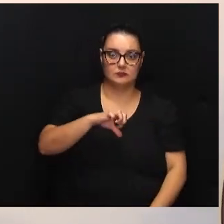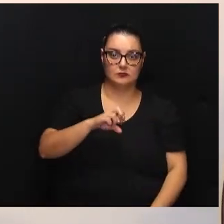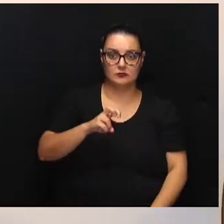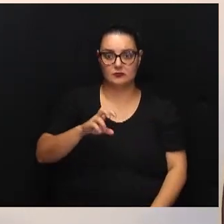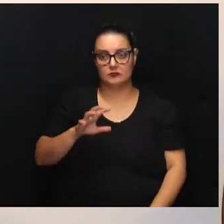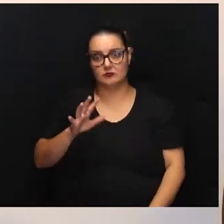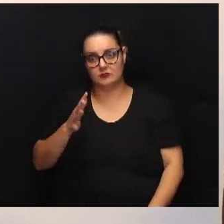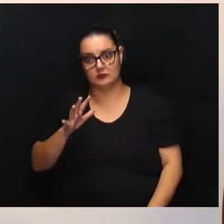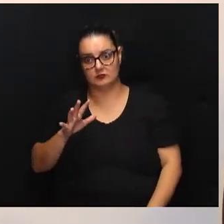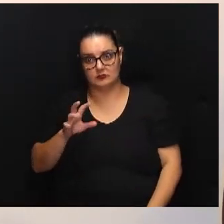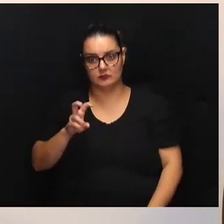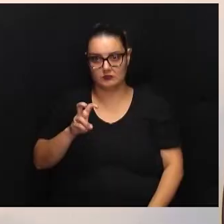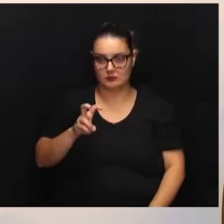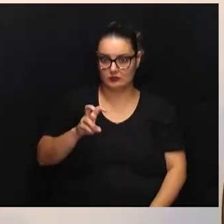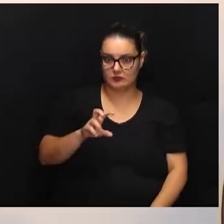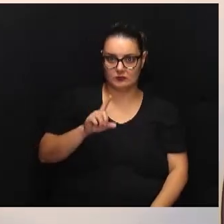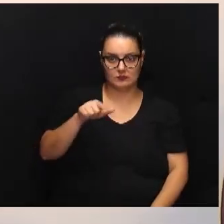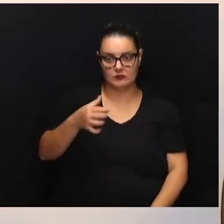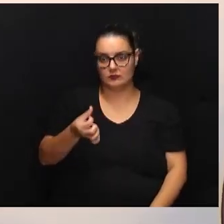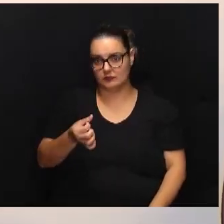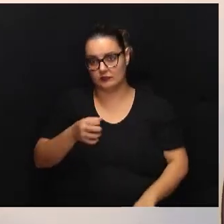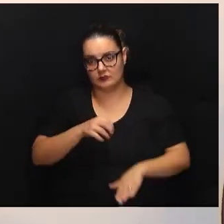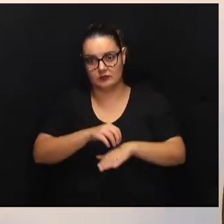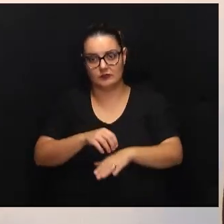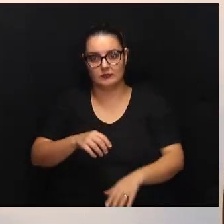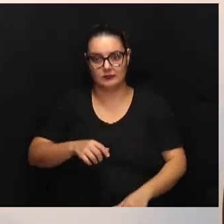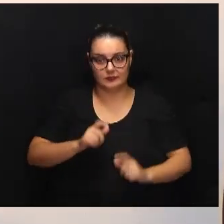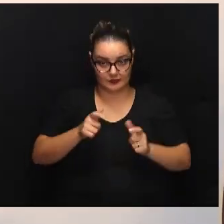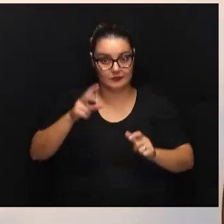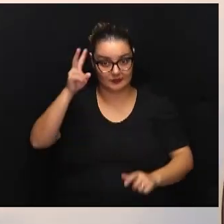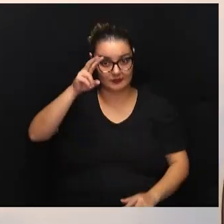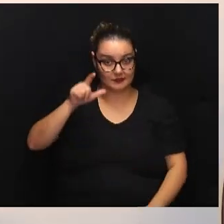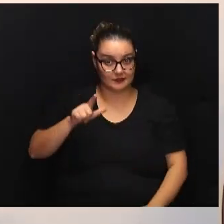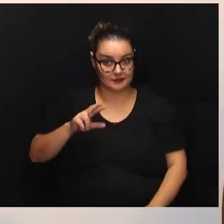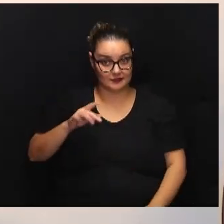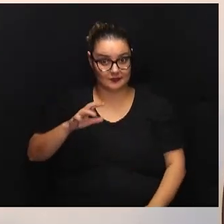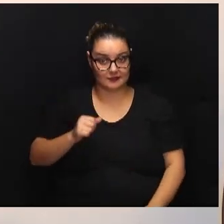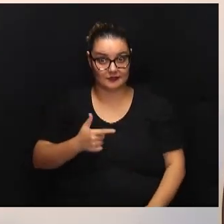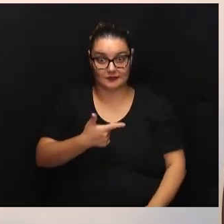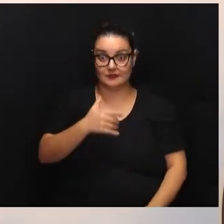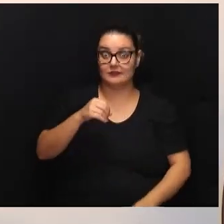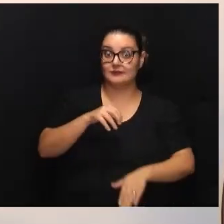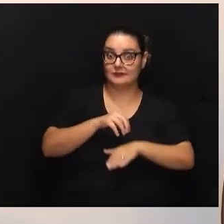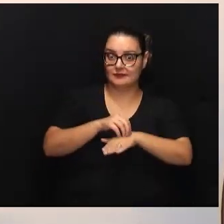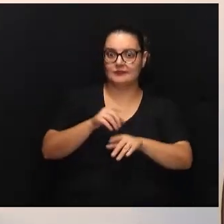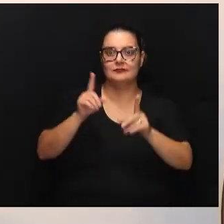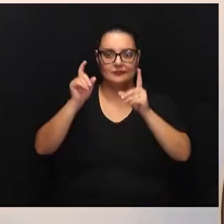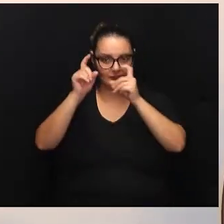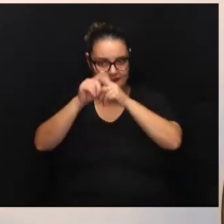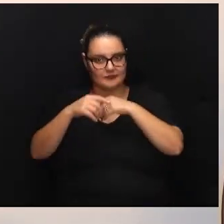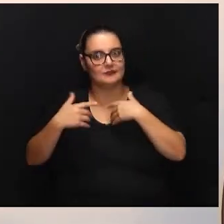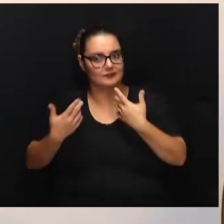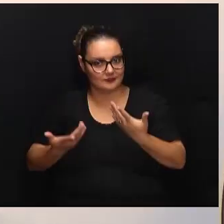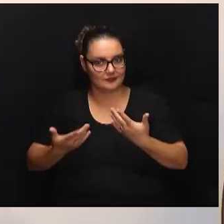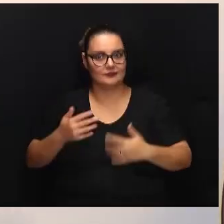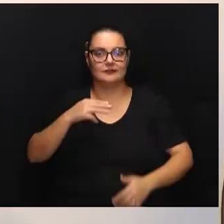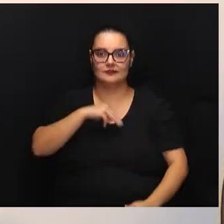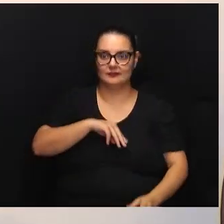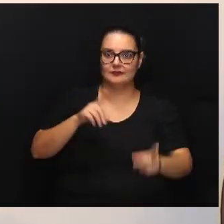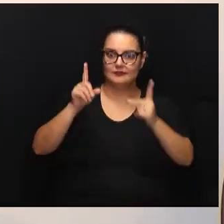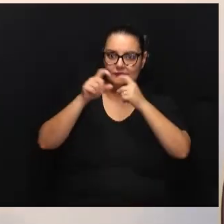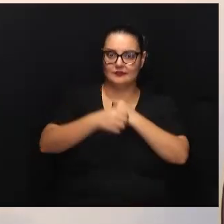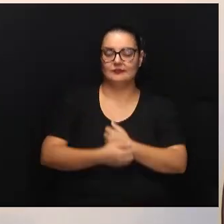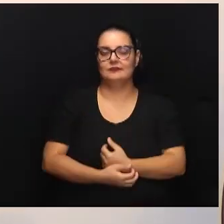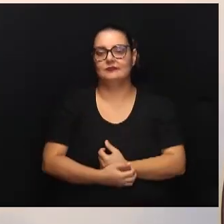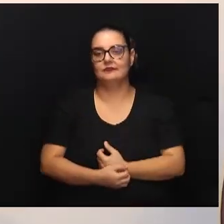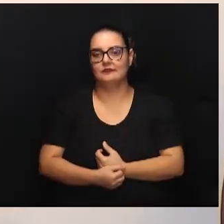Em 98, uns 5, 6 ônibus. Depois foi crescendo. Lembra, Lúcia? 20, né?